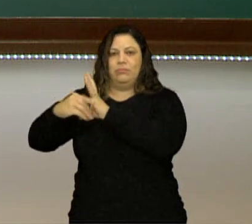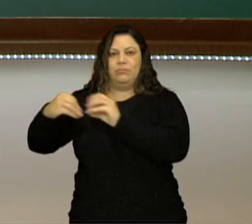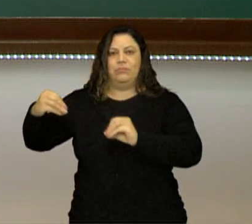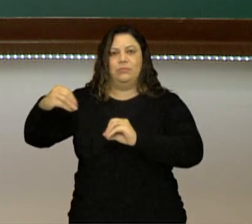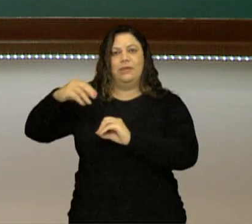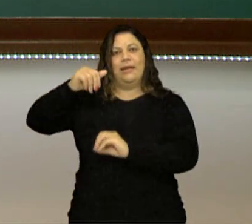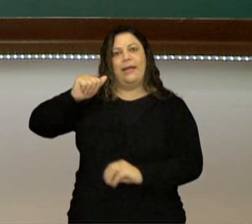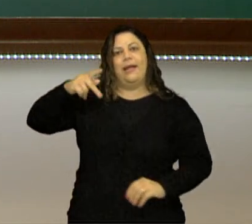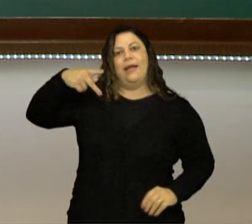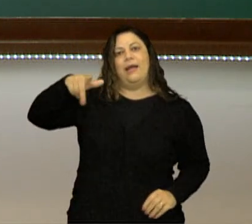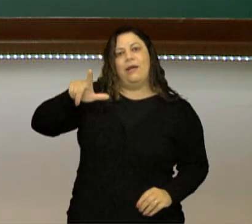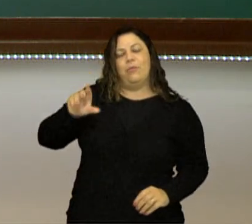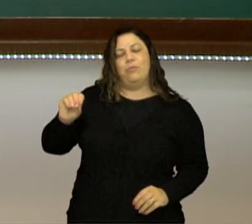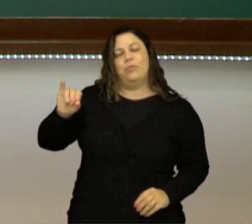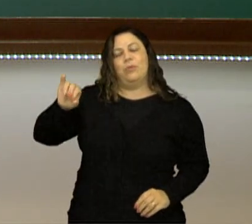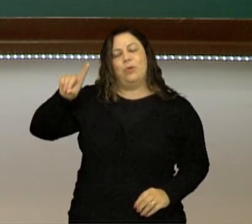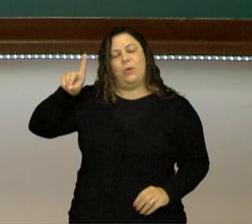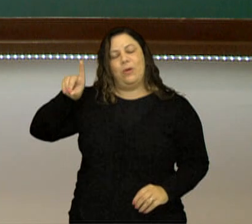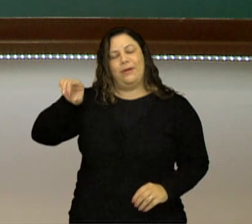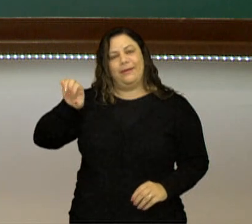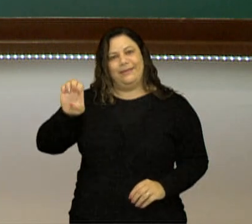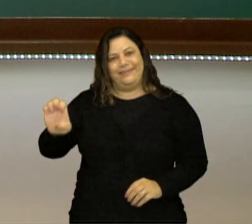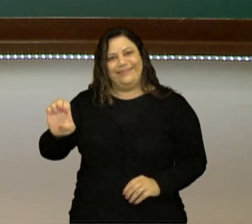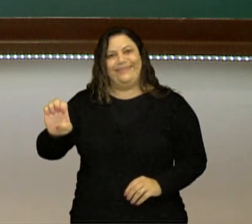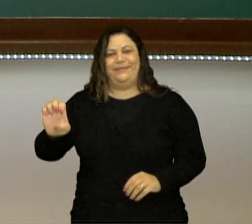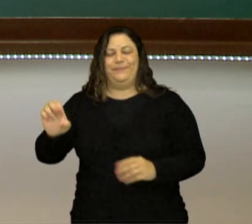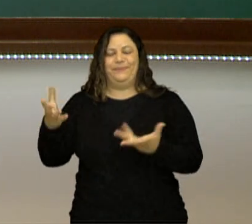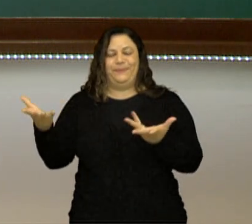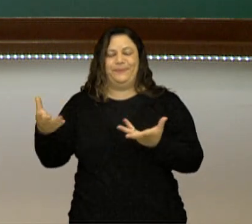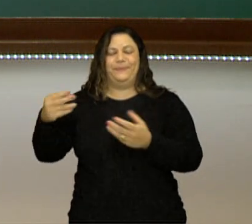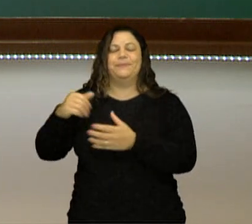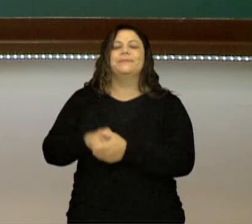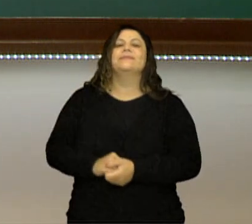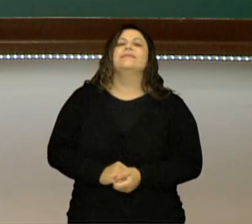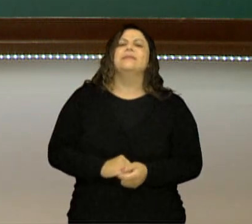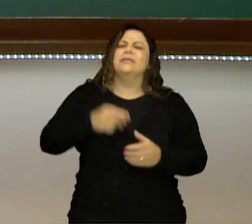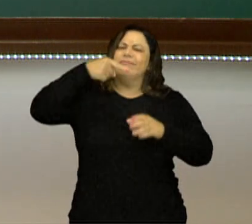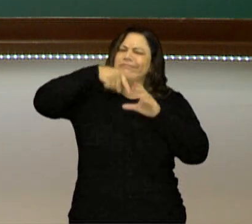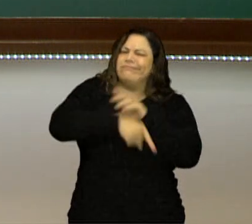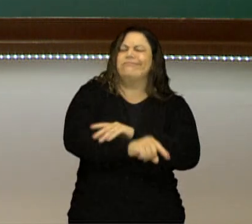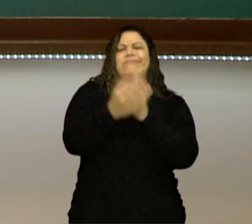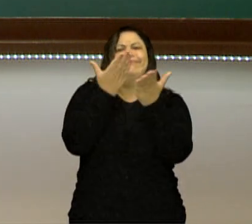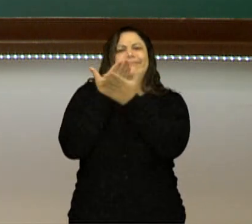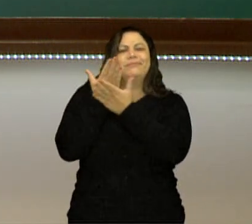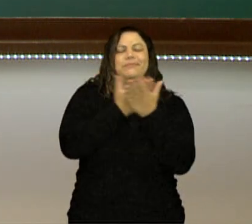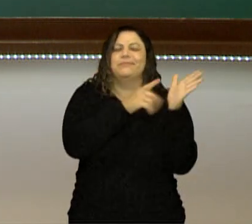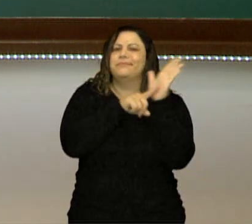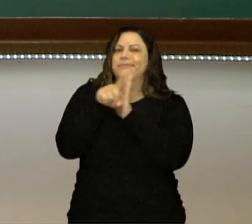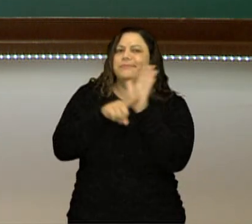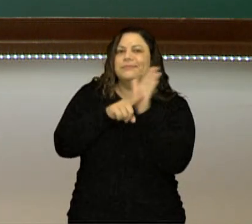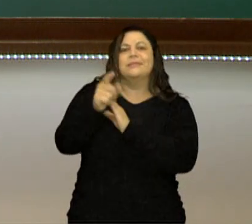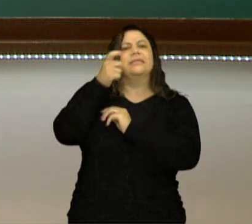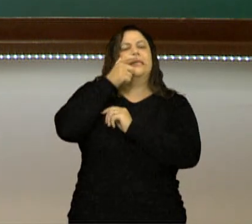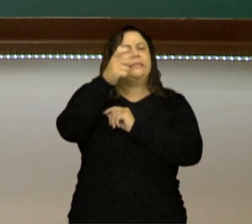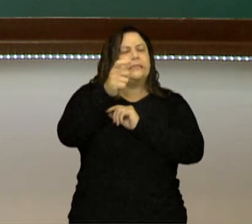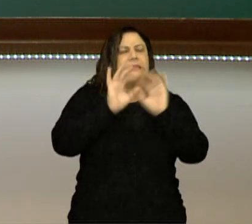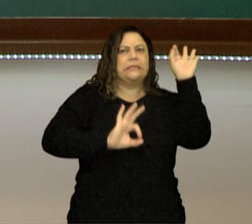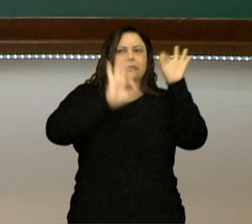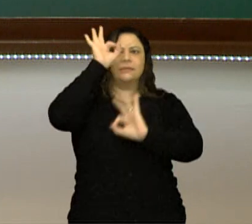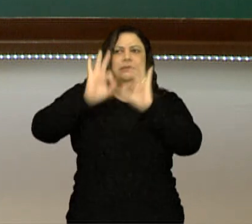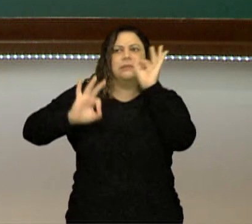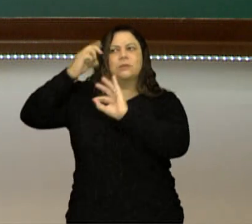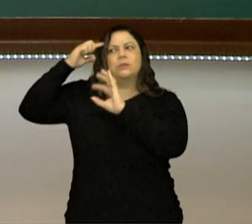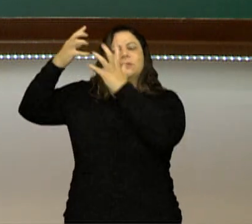N, tá? Esse assunto, assim, ele requer, assim, um aprofundamento. Então, é interessante você organizar a ideia, fazer uns